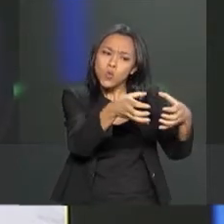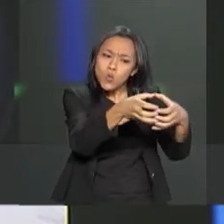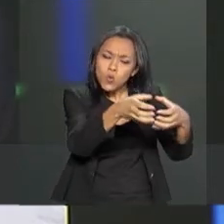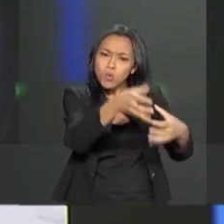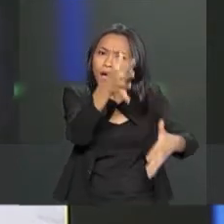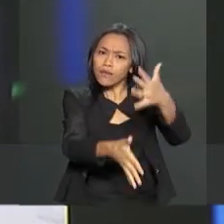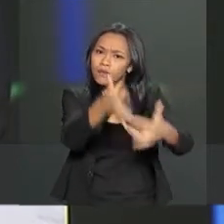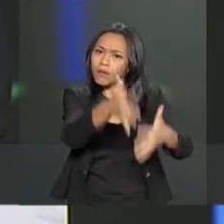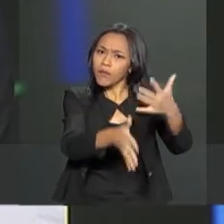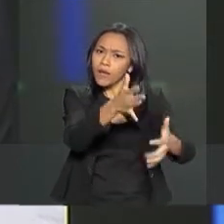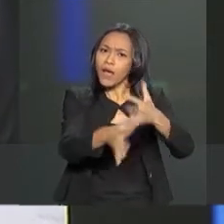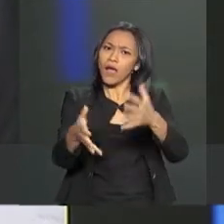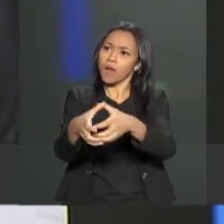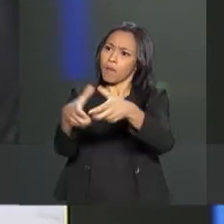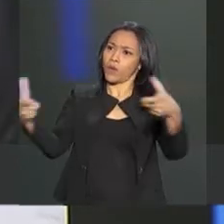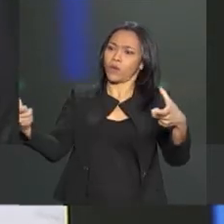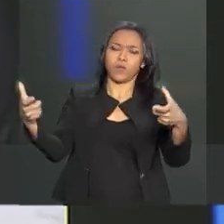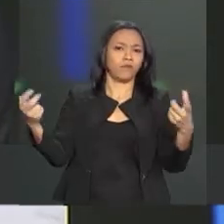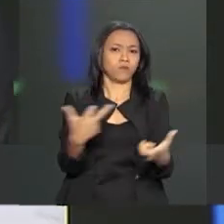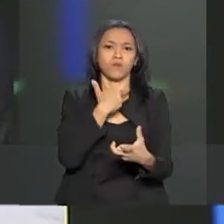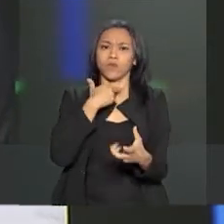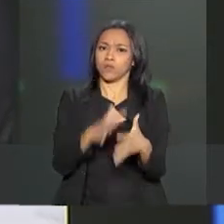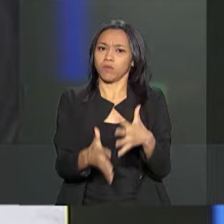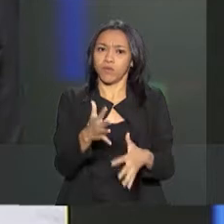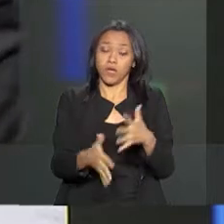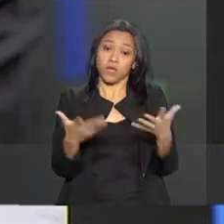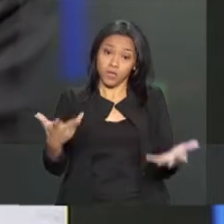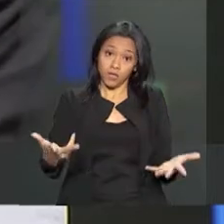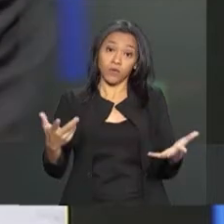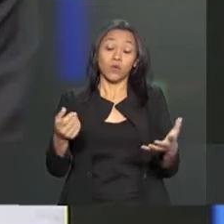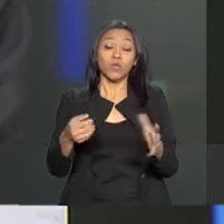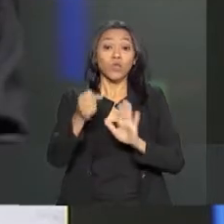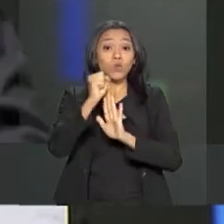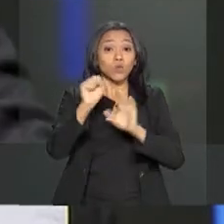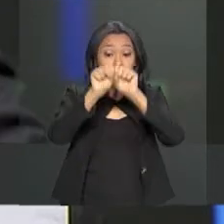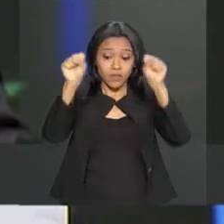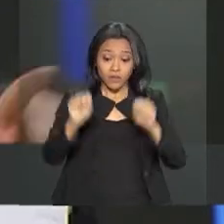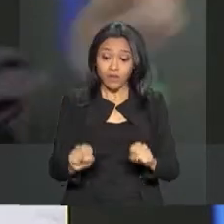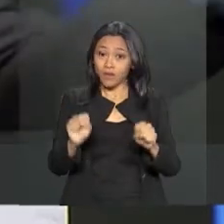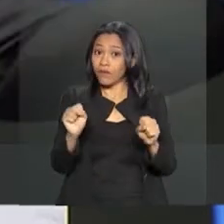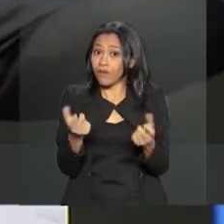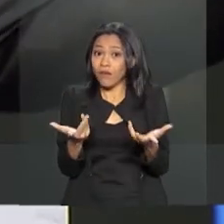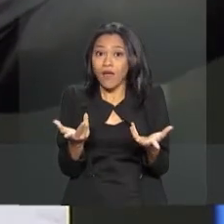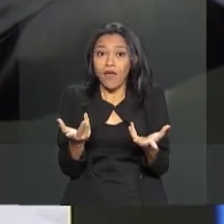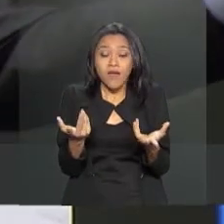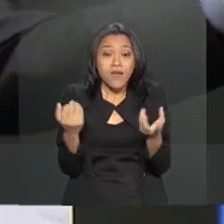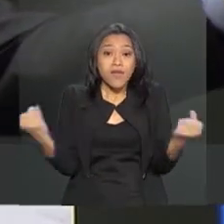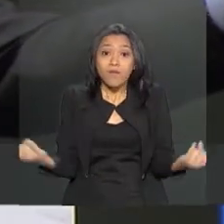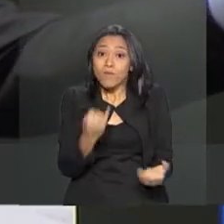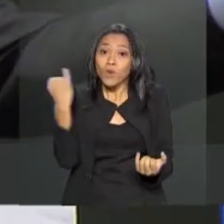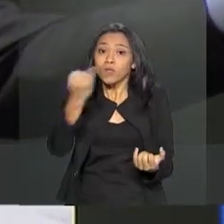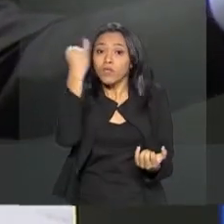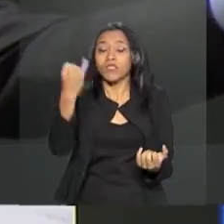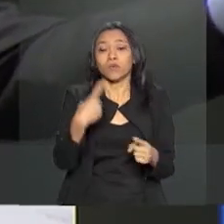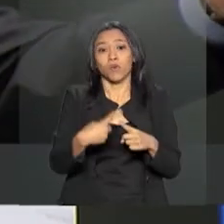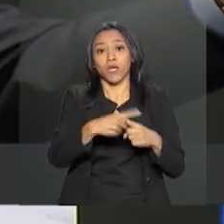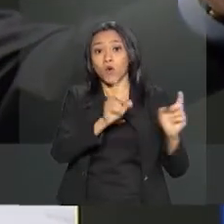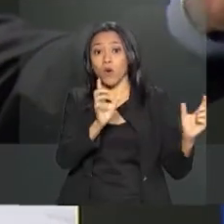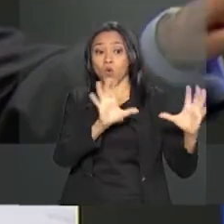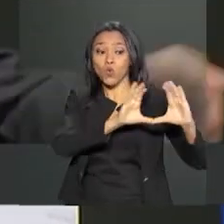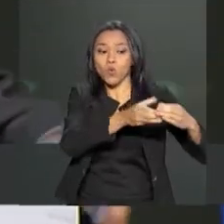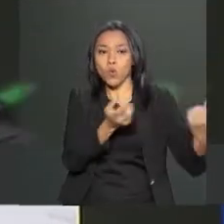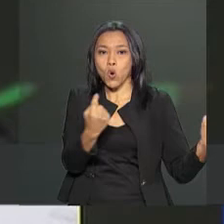maioria. Então, digamos, num sistema democrático, é fundamental que haja oposição. A oposição ajuda a fiscalizar, e